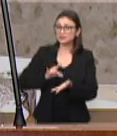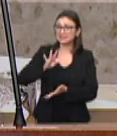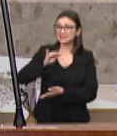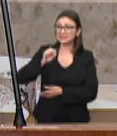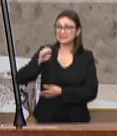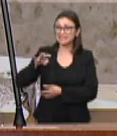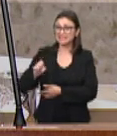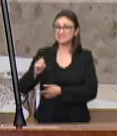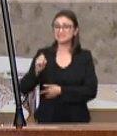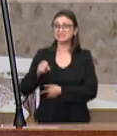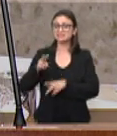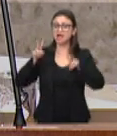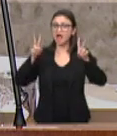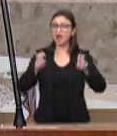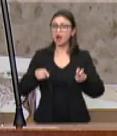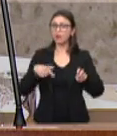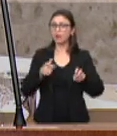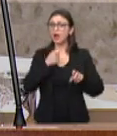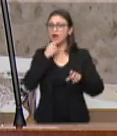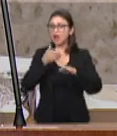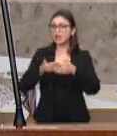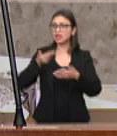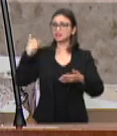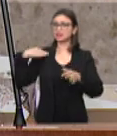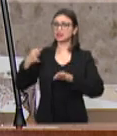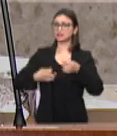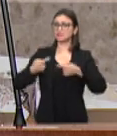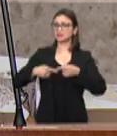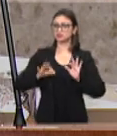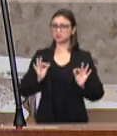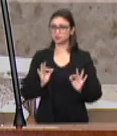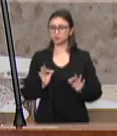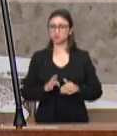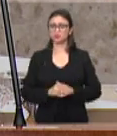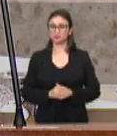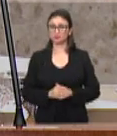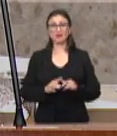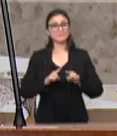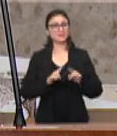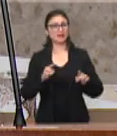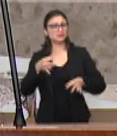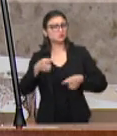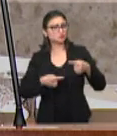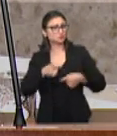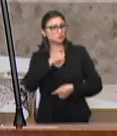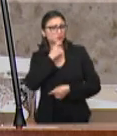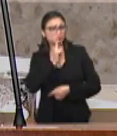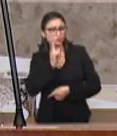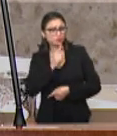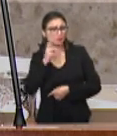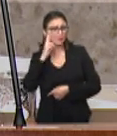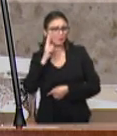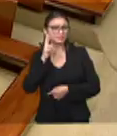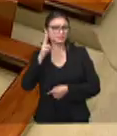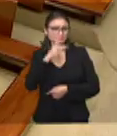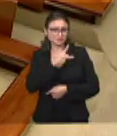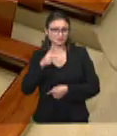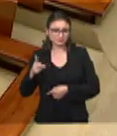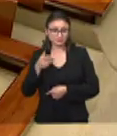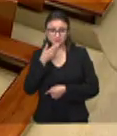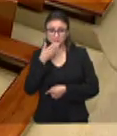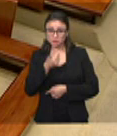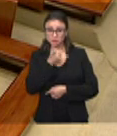tese quanto a algo que não foi debatido aqui. Senhora, não foi nem discutido. Senhora presidente, me permita. Mas,